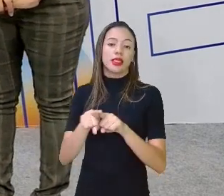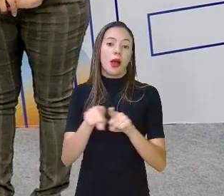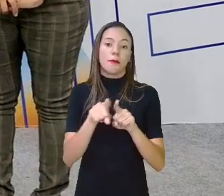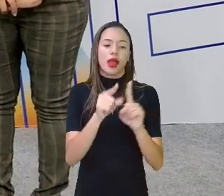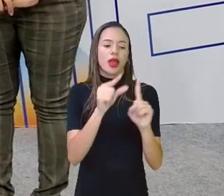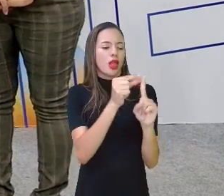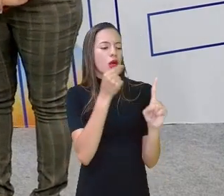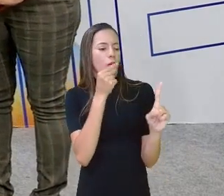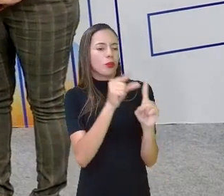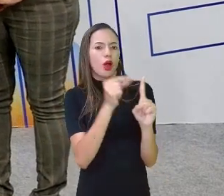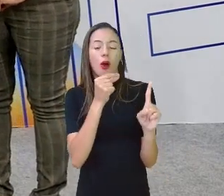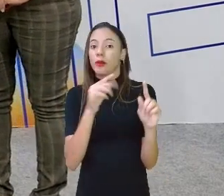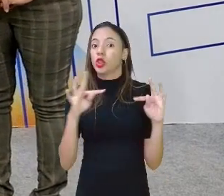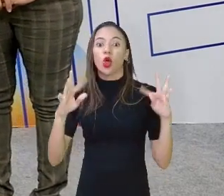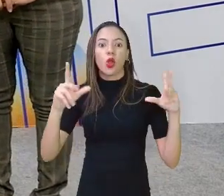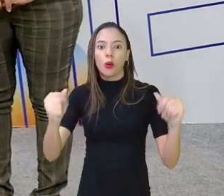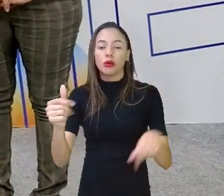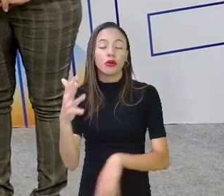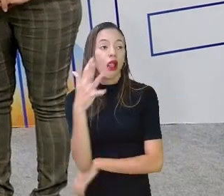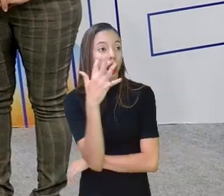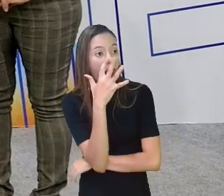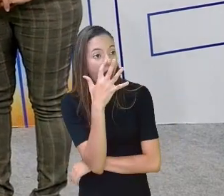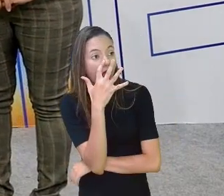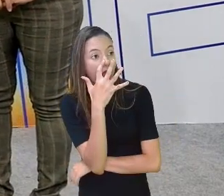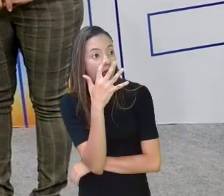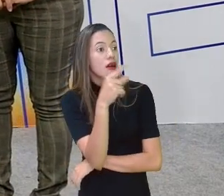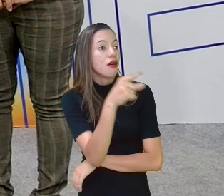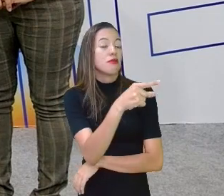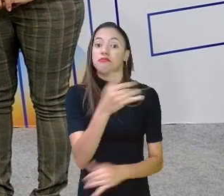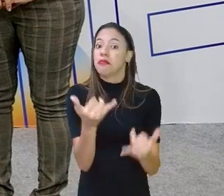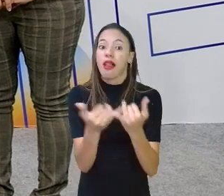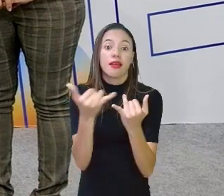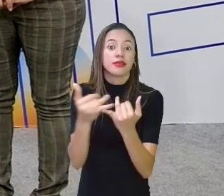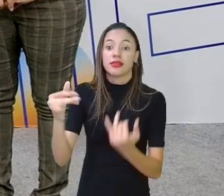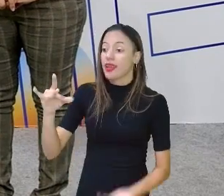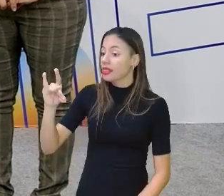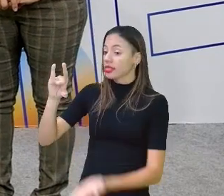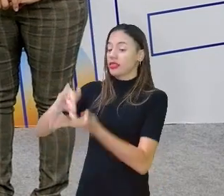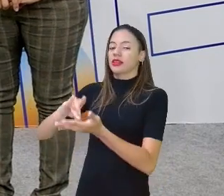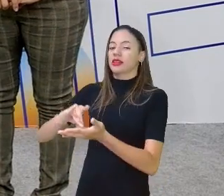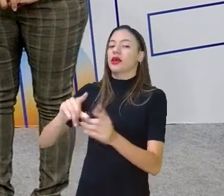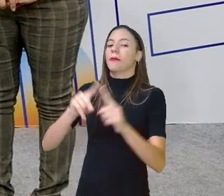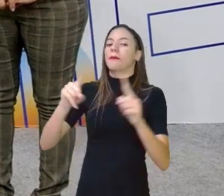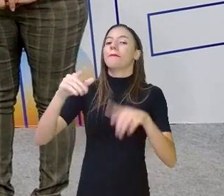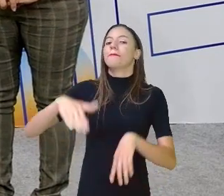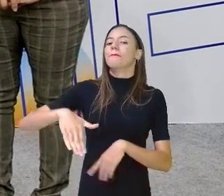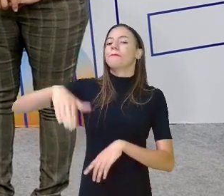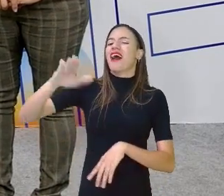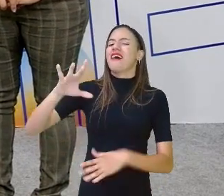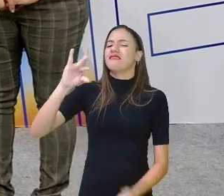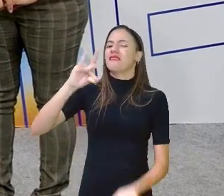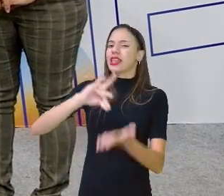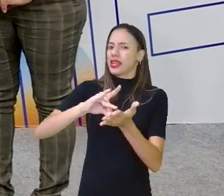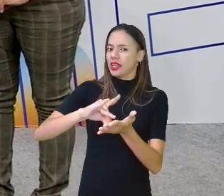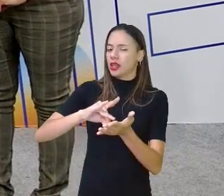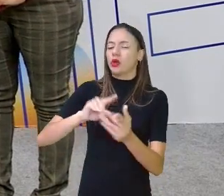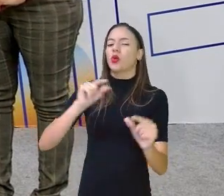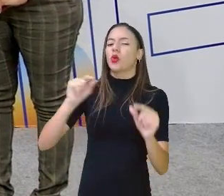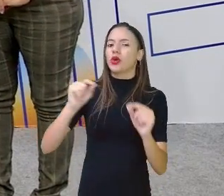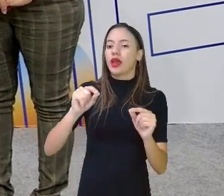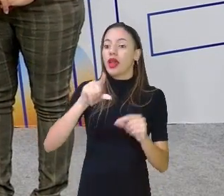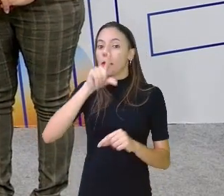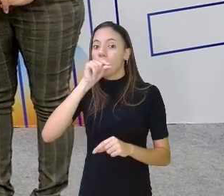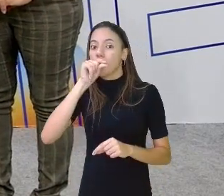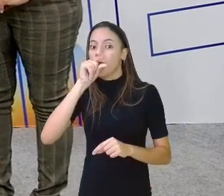Todo mundo achou impressionante, era tão verdadeiro, mas mais verdadeiro do que isso foram os passarinhos que vieram comer